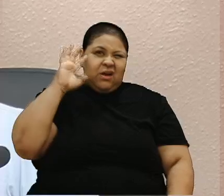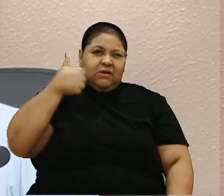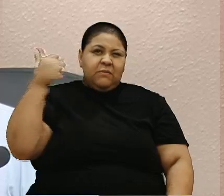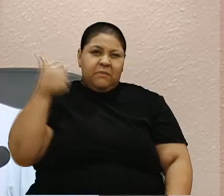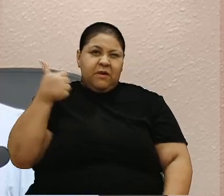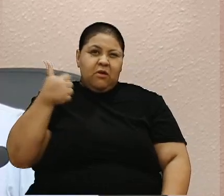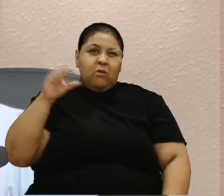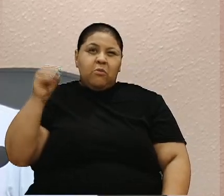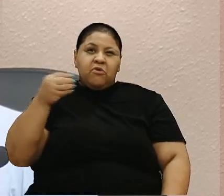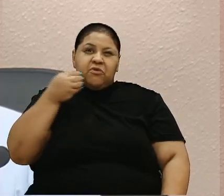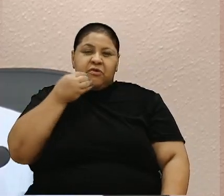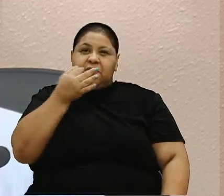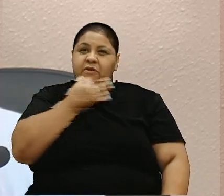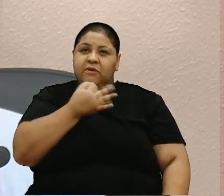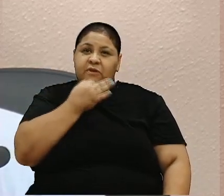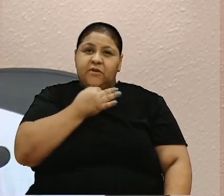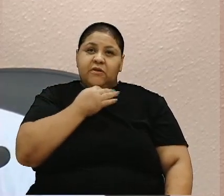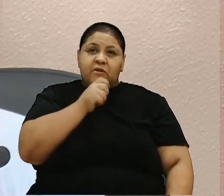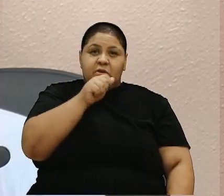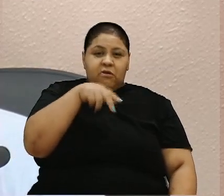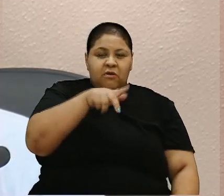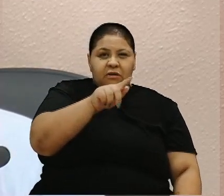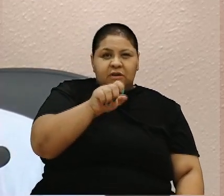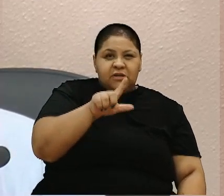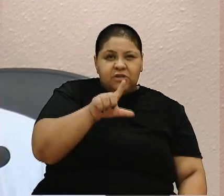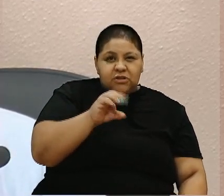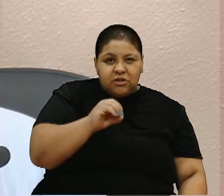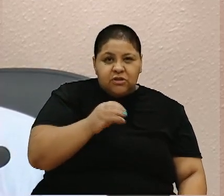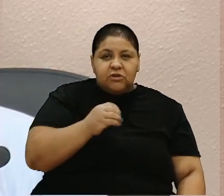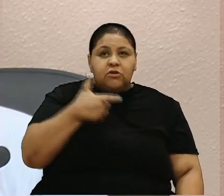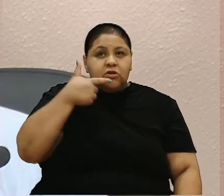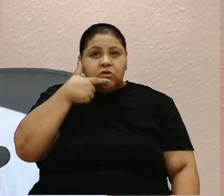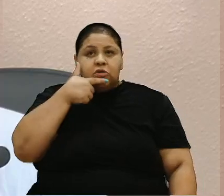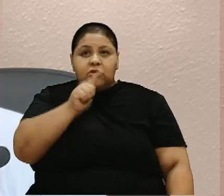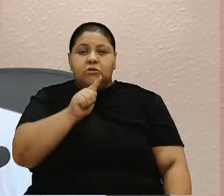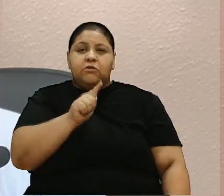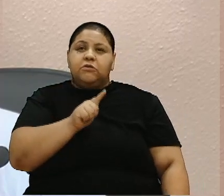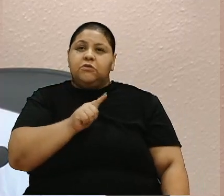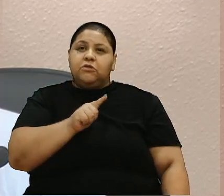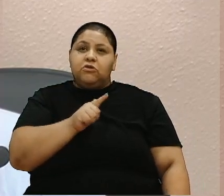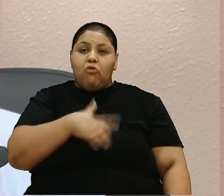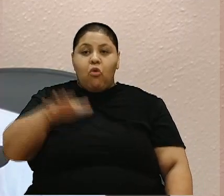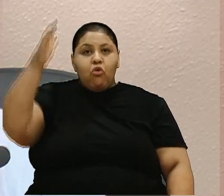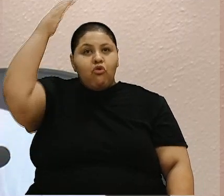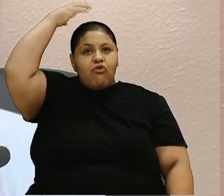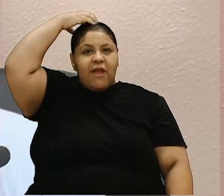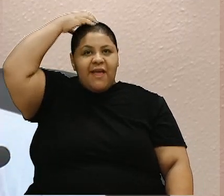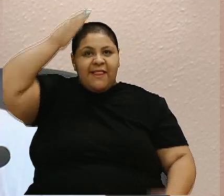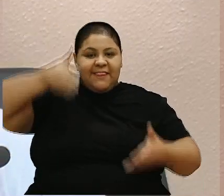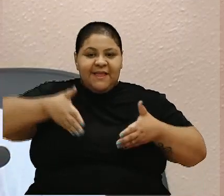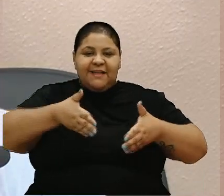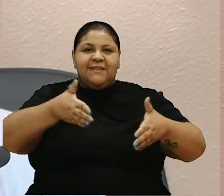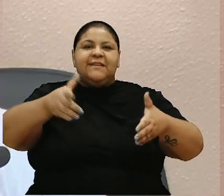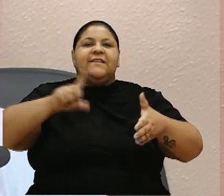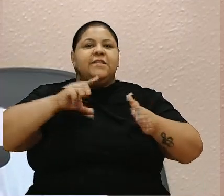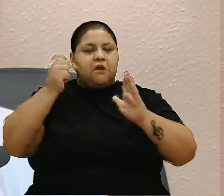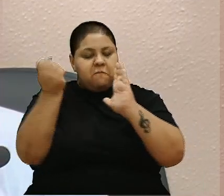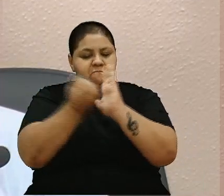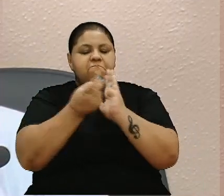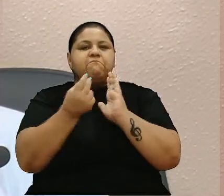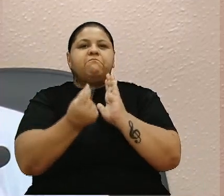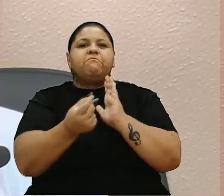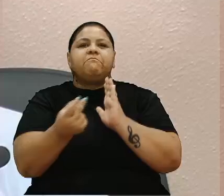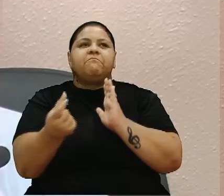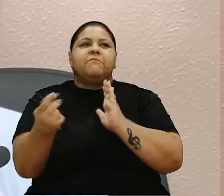perimetral, este mesmo piloto, o Chornadir, foi campeão, rei da pista. Então ele deixa um legado, é